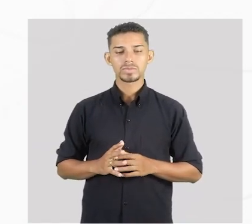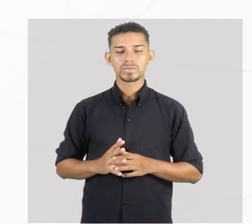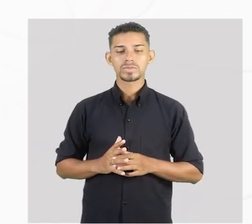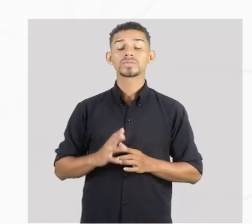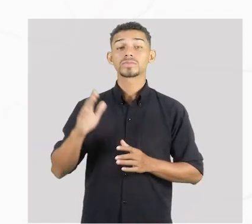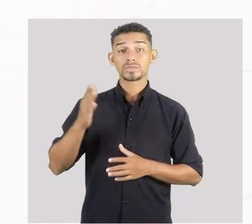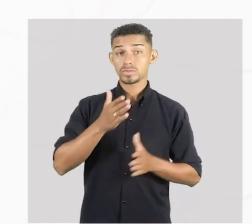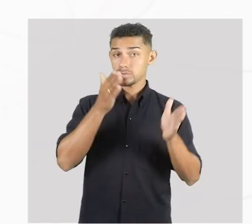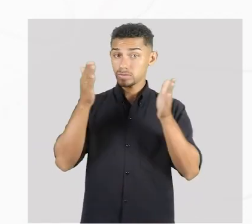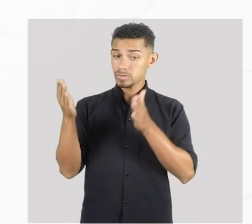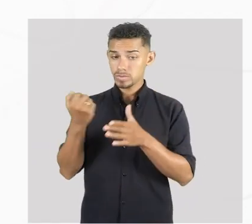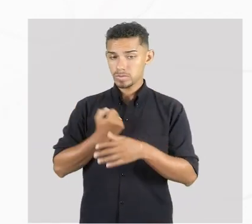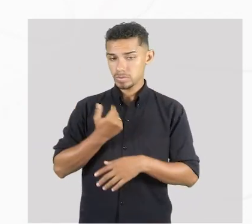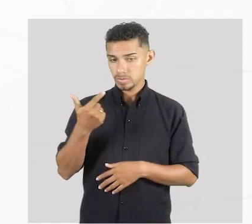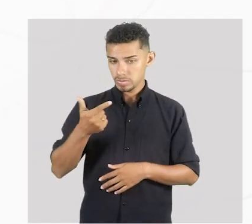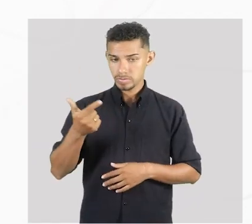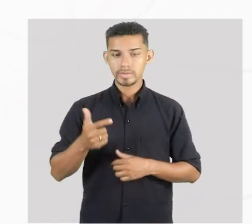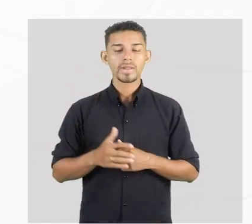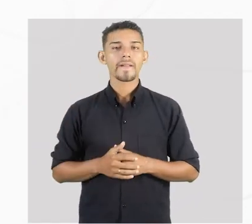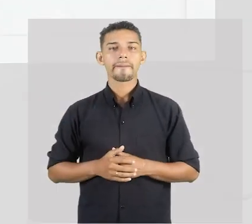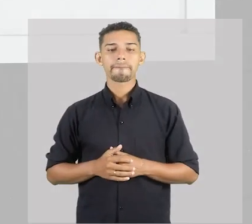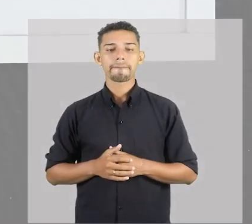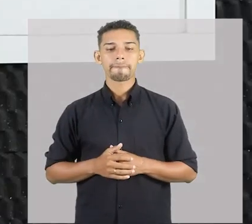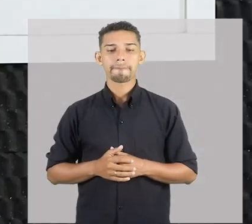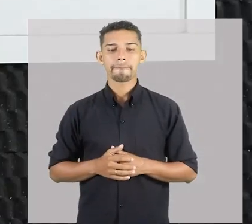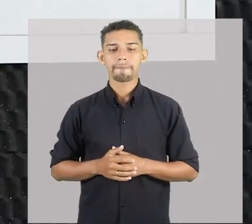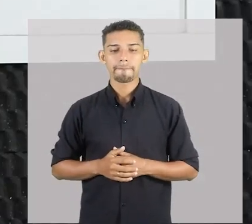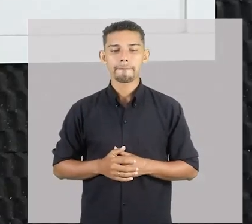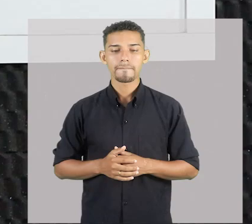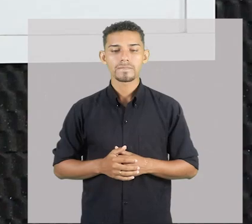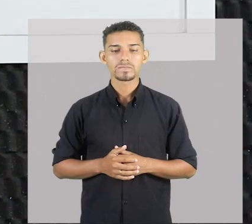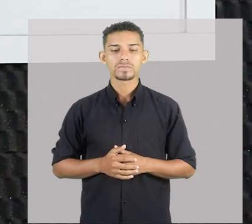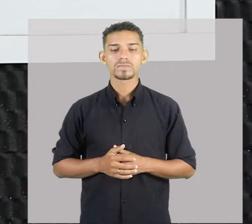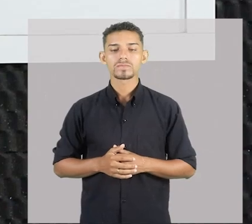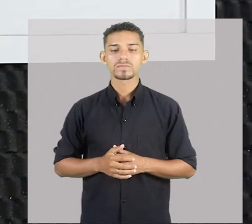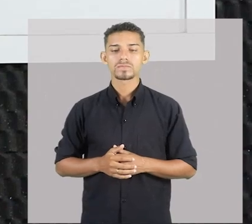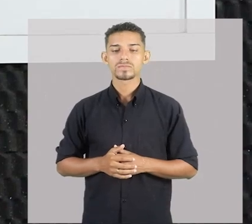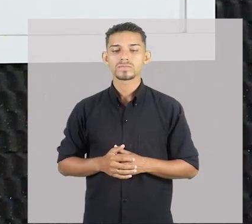mais, vamos passar para a segunda. A segunda diz assim, ó.